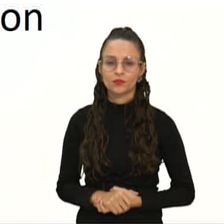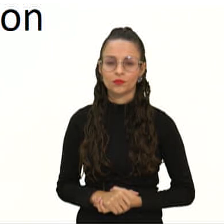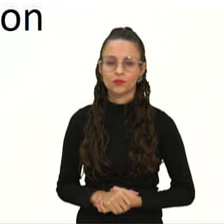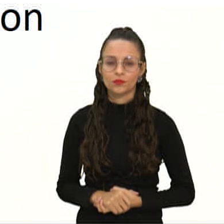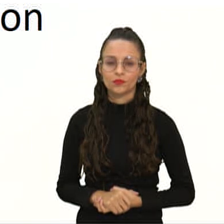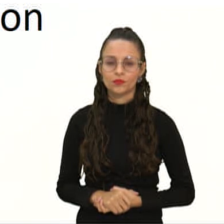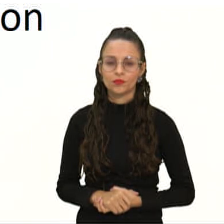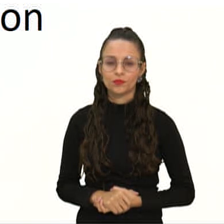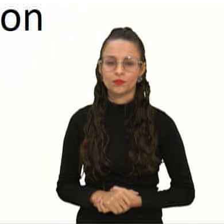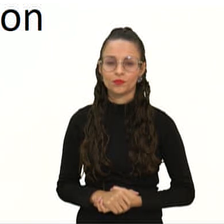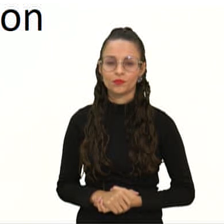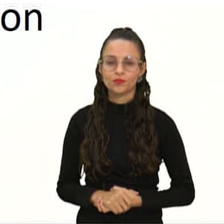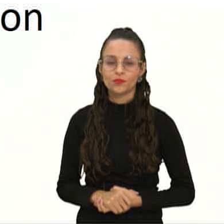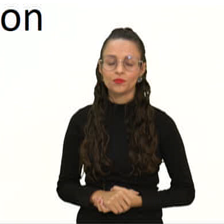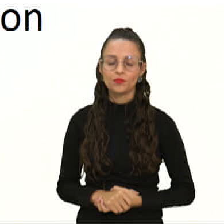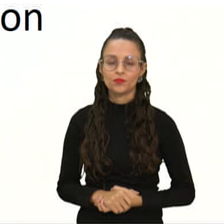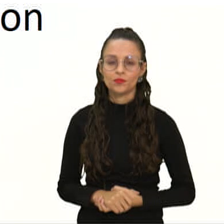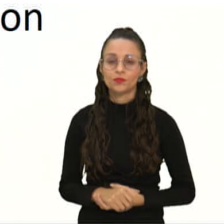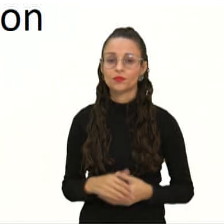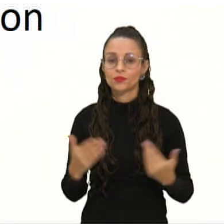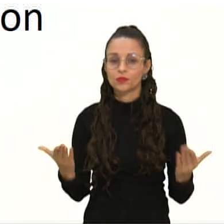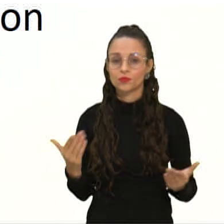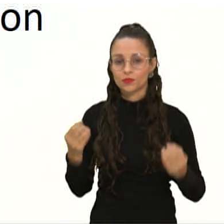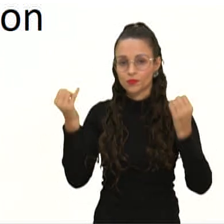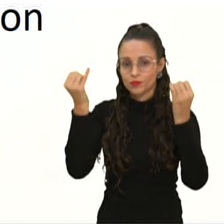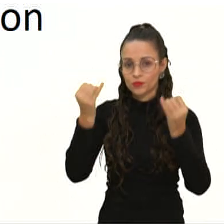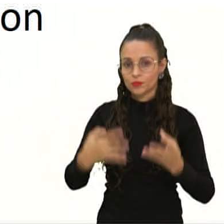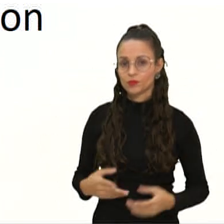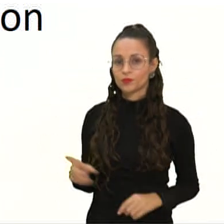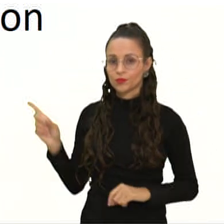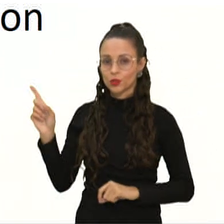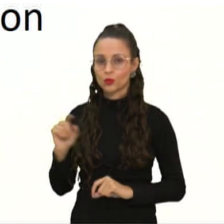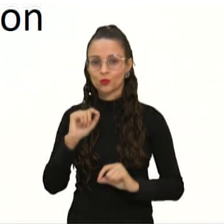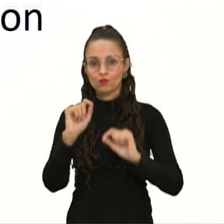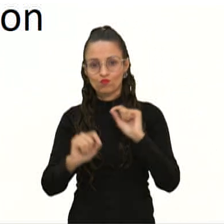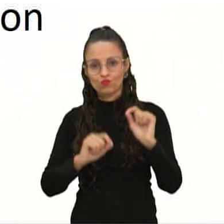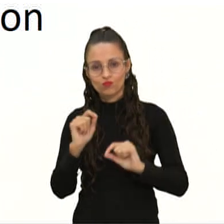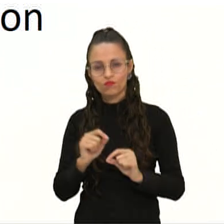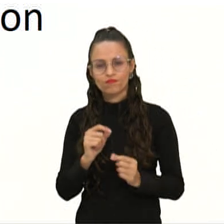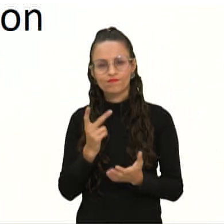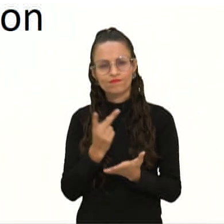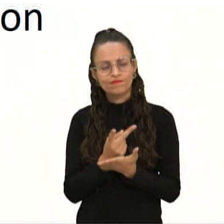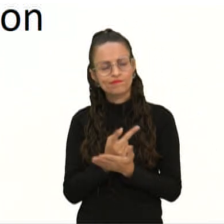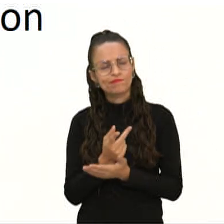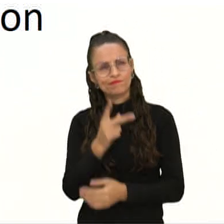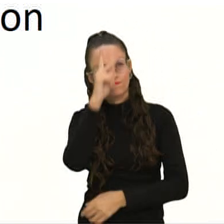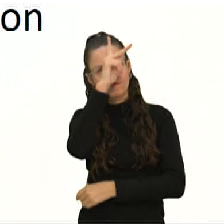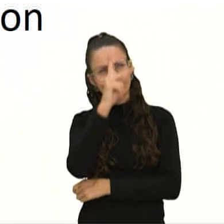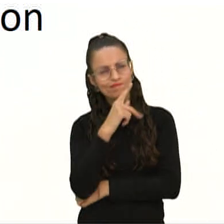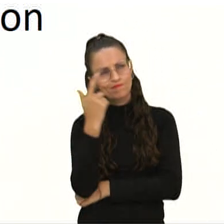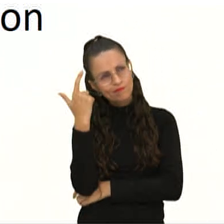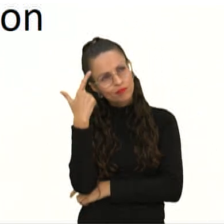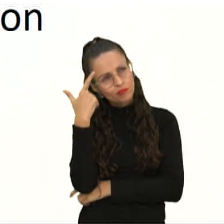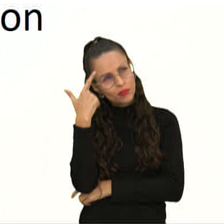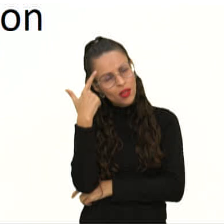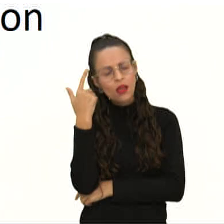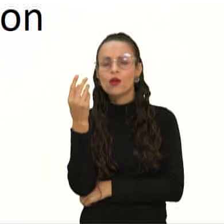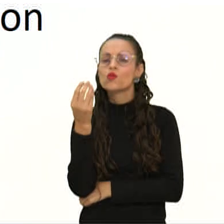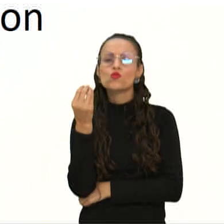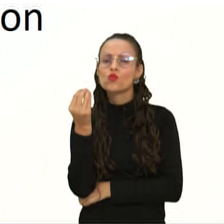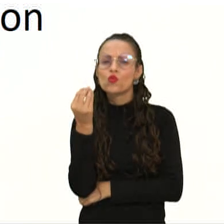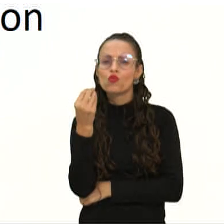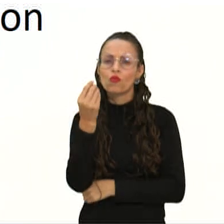track and move past the mistake. Então aqui ele fala, né, que a gente sempre se pergunta para nós mesmos, como que a gente vai superar